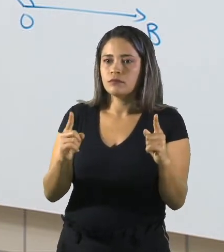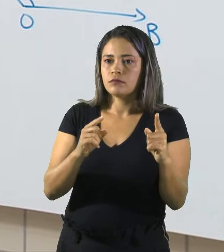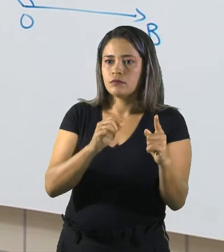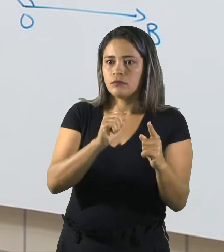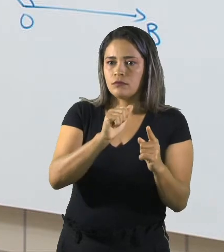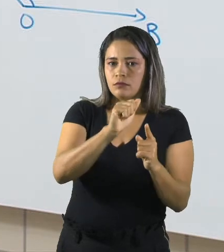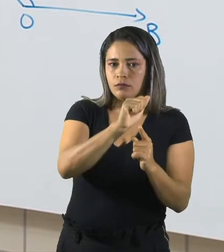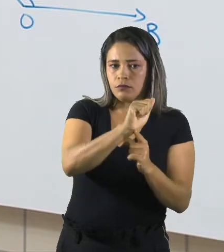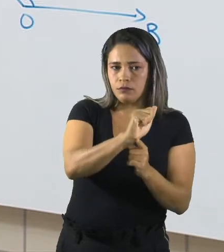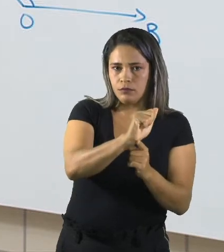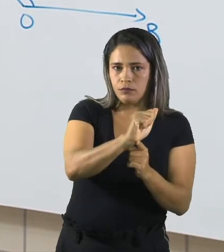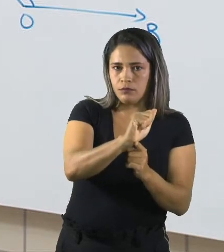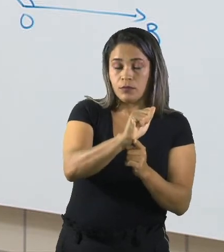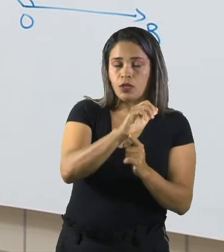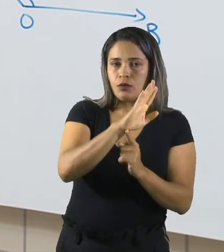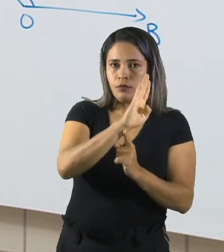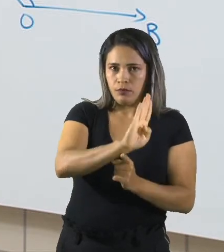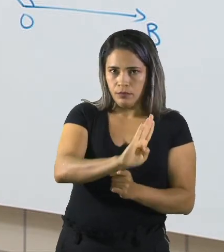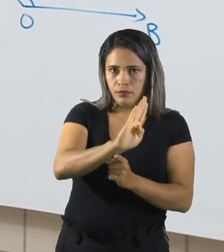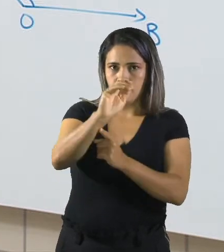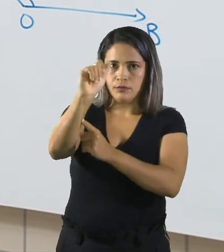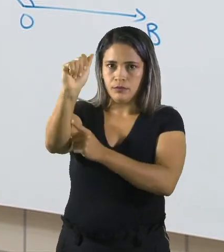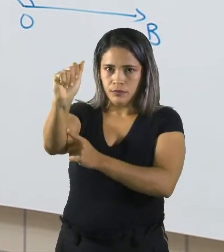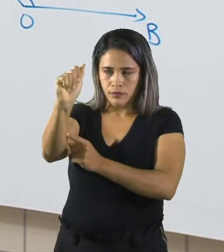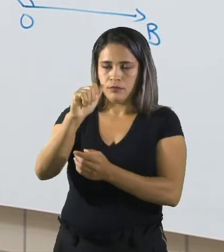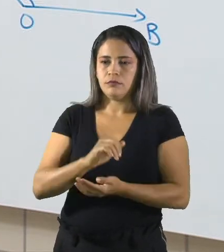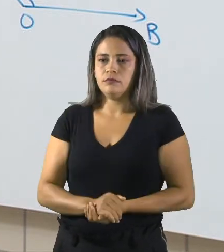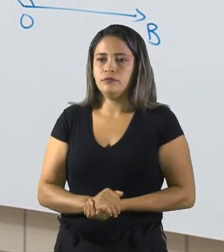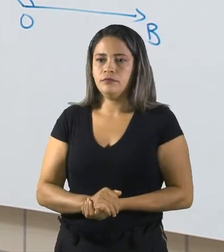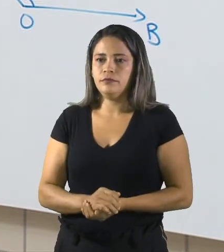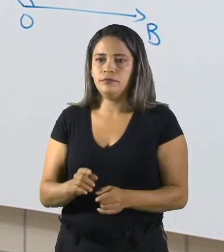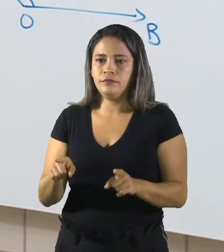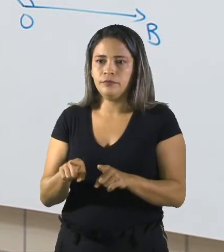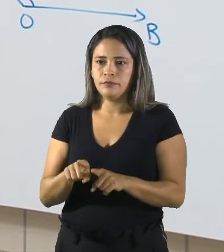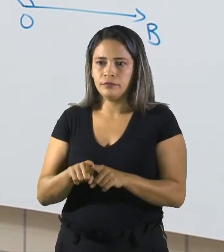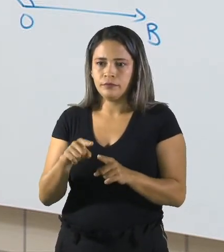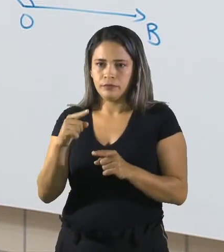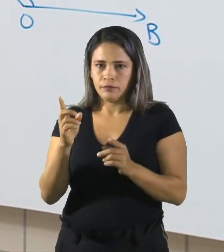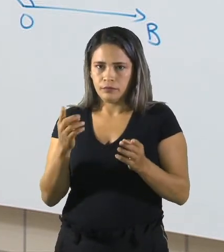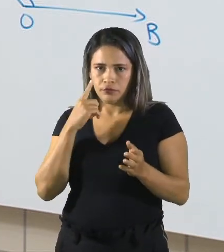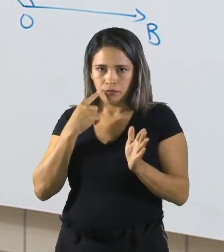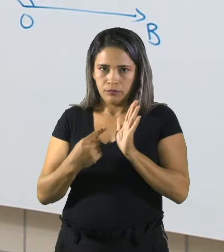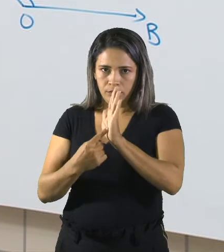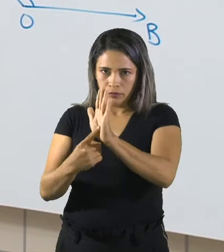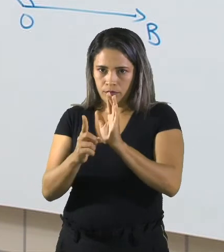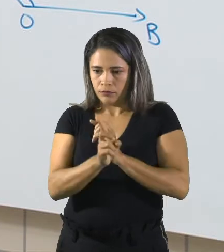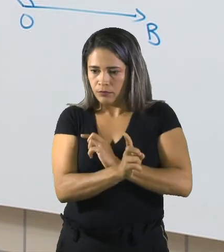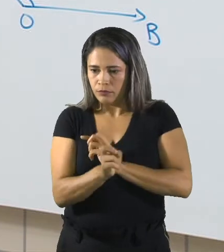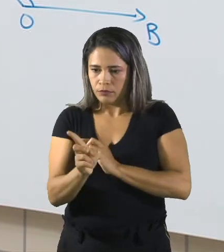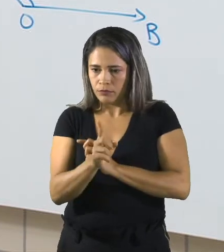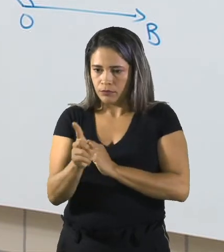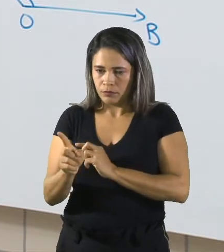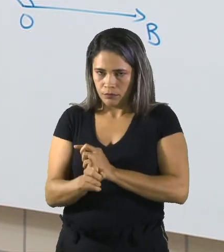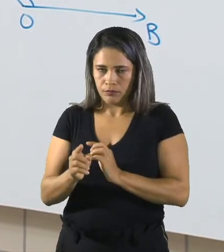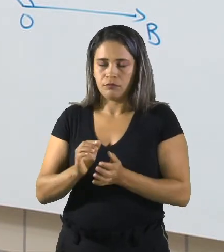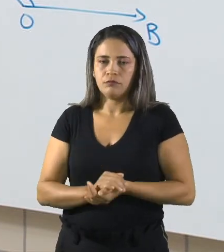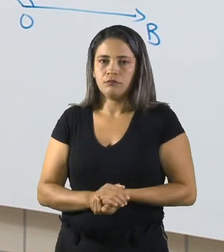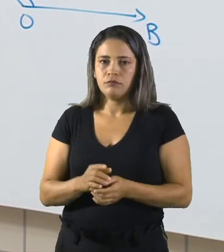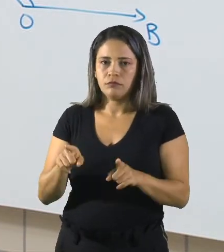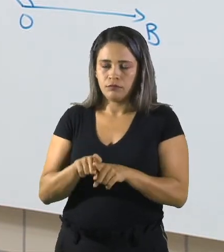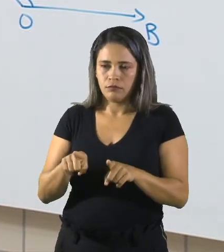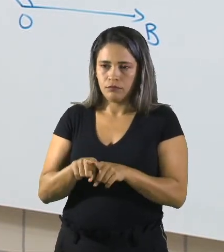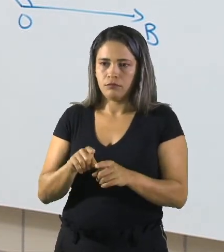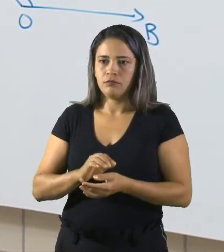BA, e aí eu vou identificá-la com essa setinha por cima, e a